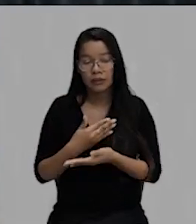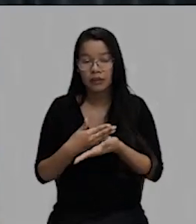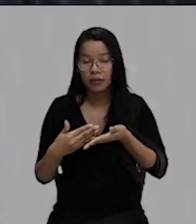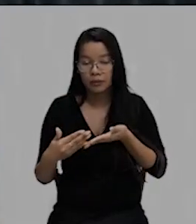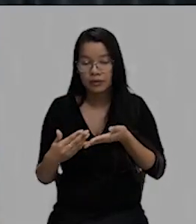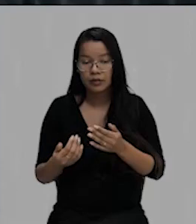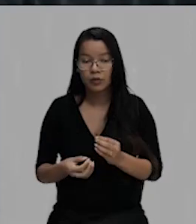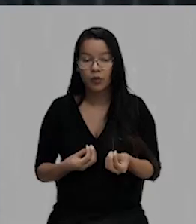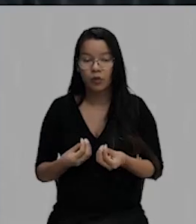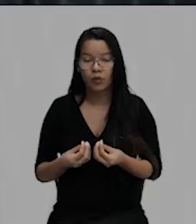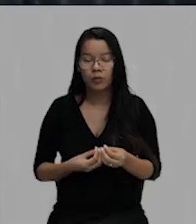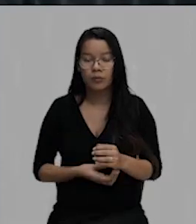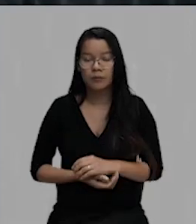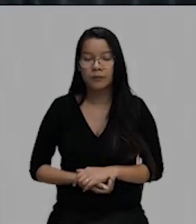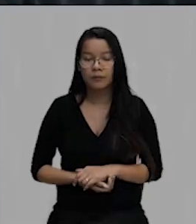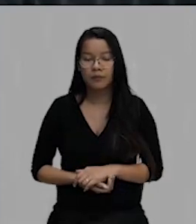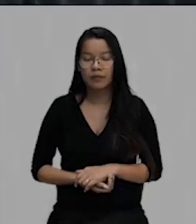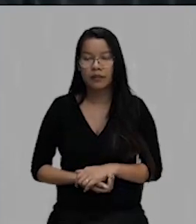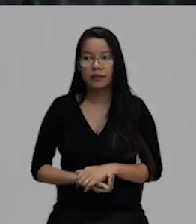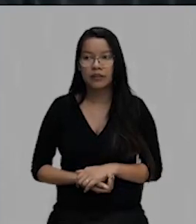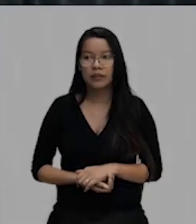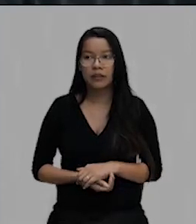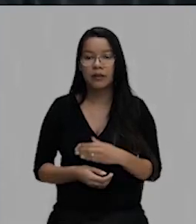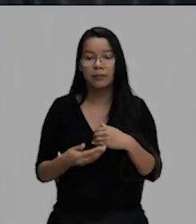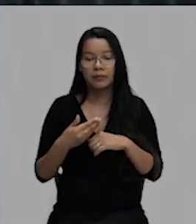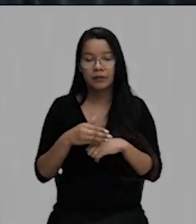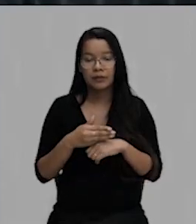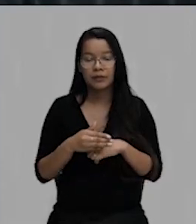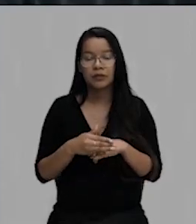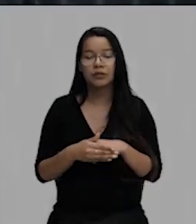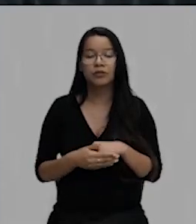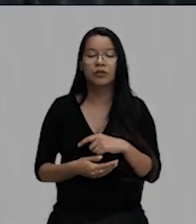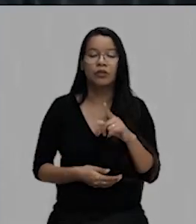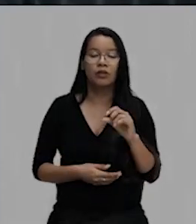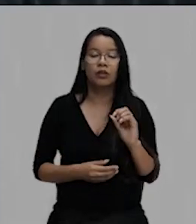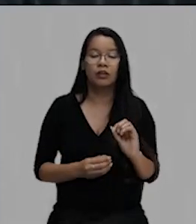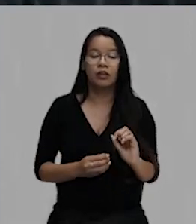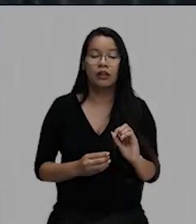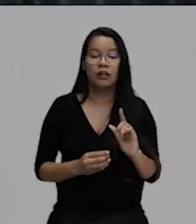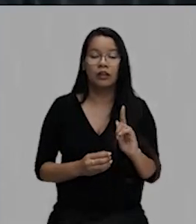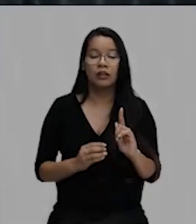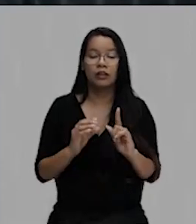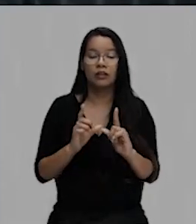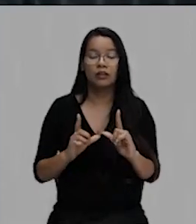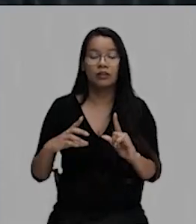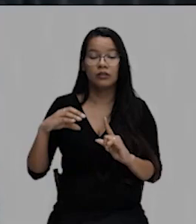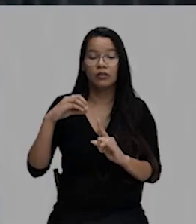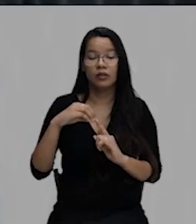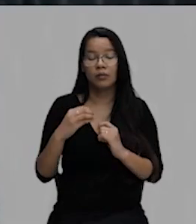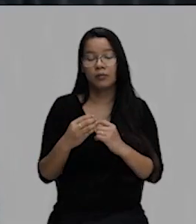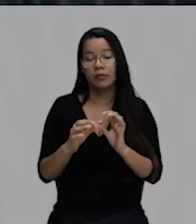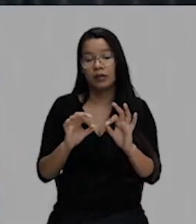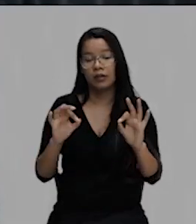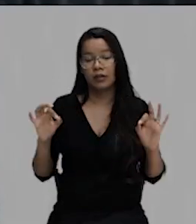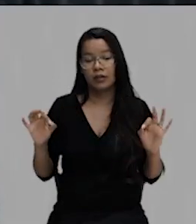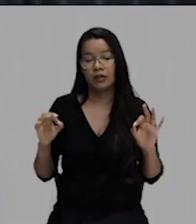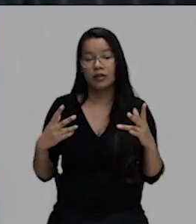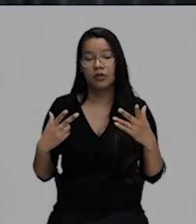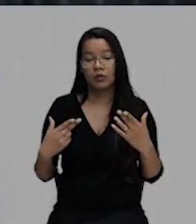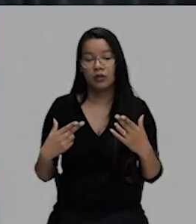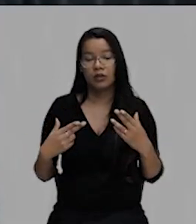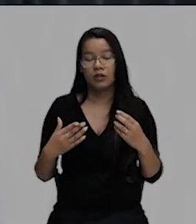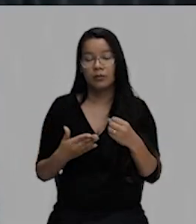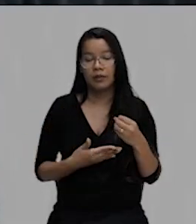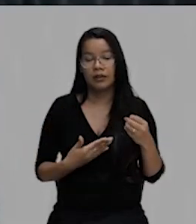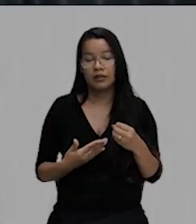é que vai ficar? Aplicando para o logaritmo mais externo, tá? Eu vou igualar log na base 3